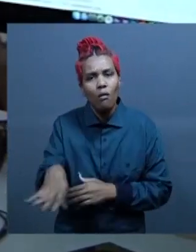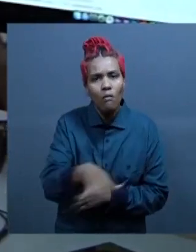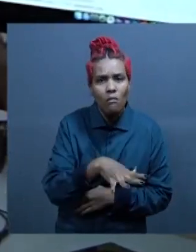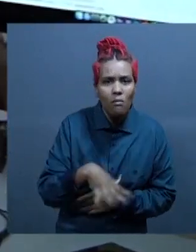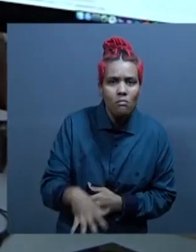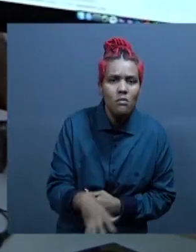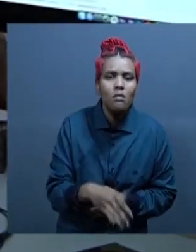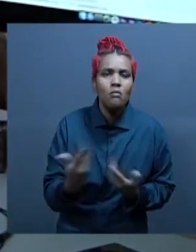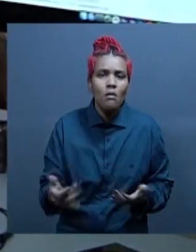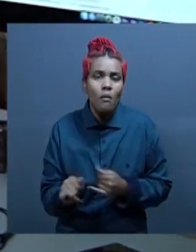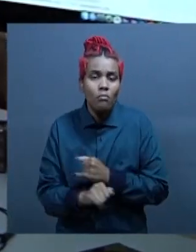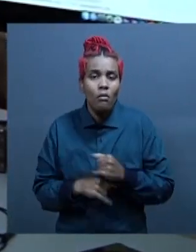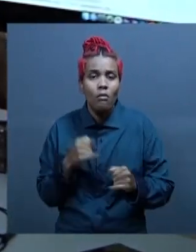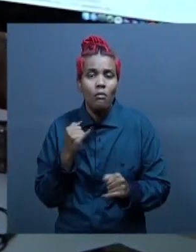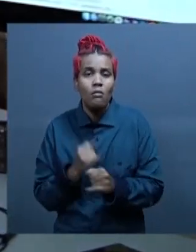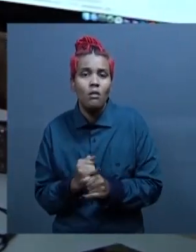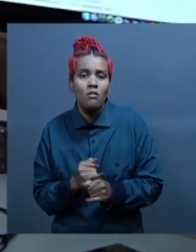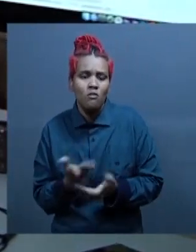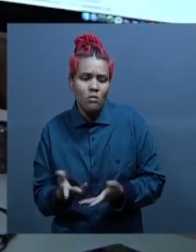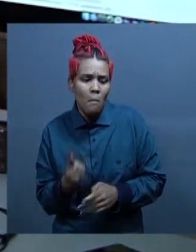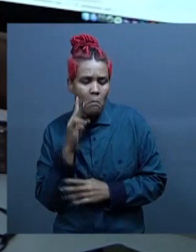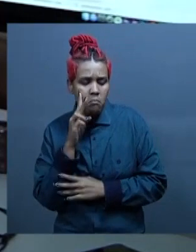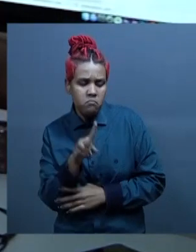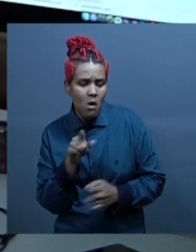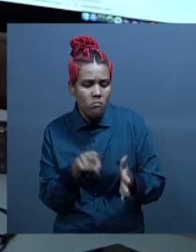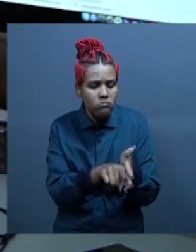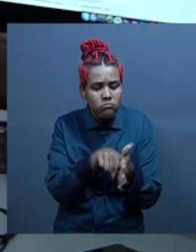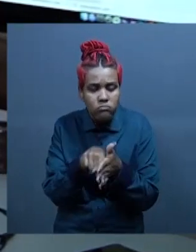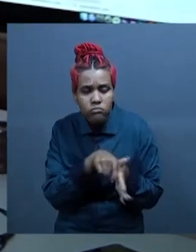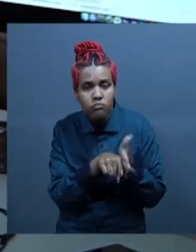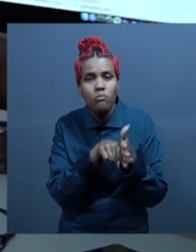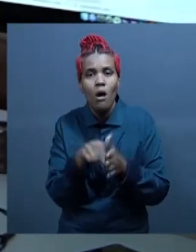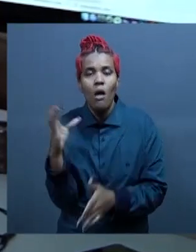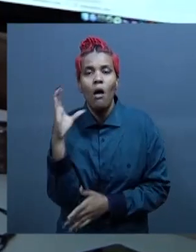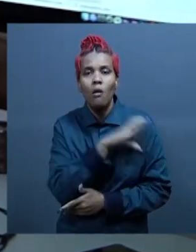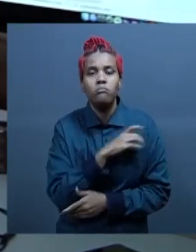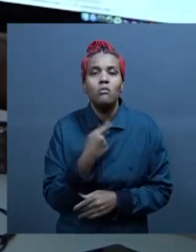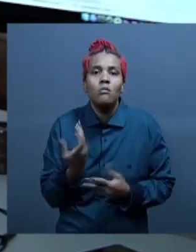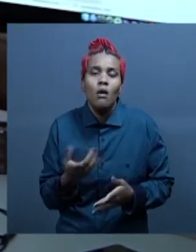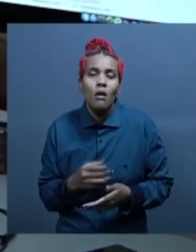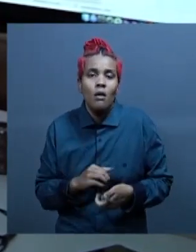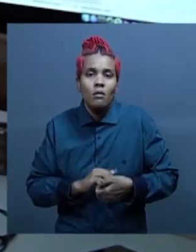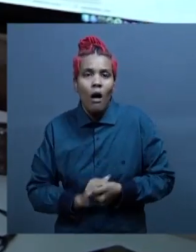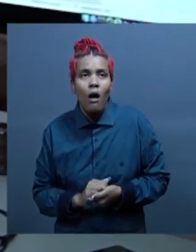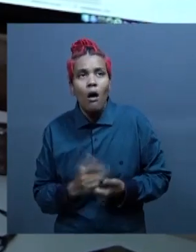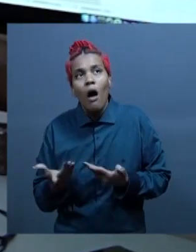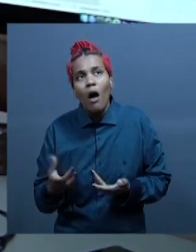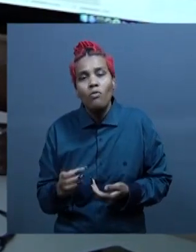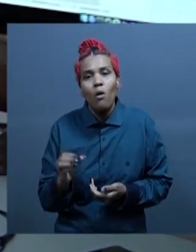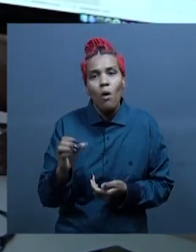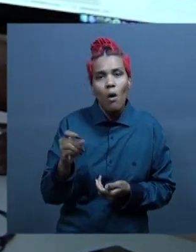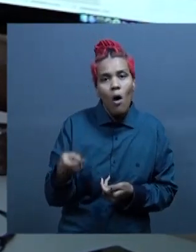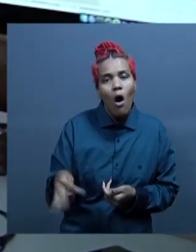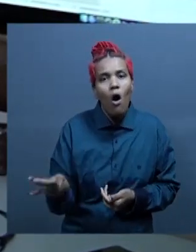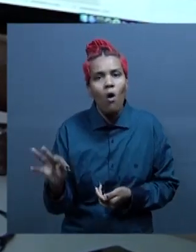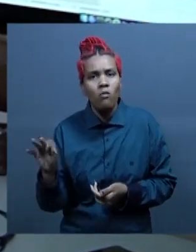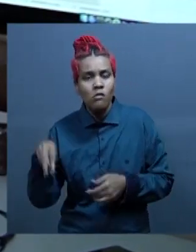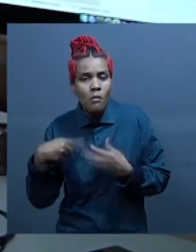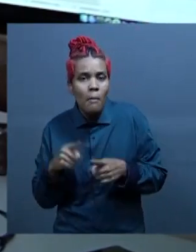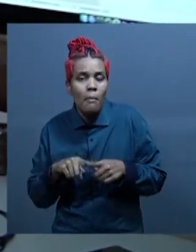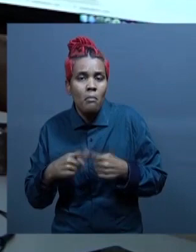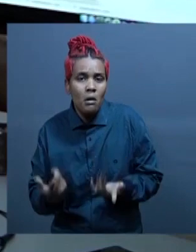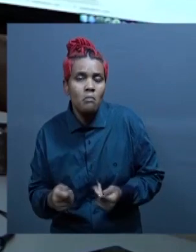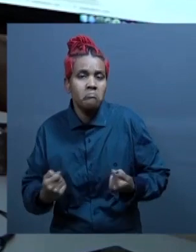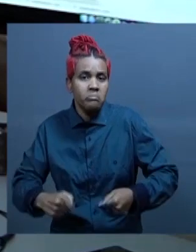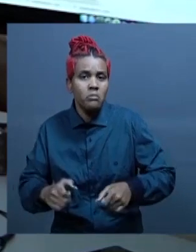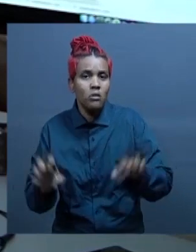dados mensurar resultados para poder agir de forma mais rápida não que eu não fui lá e você não consiga melhorar as informações que precisa de